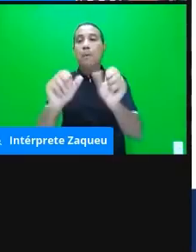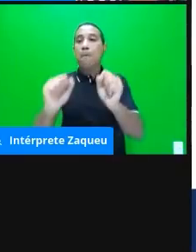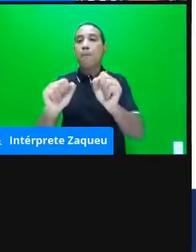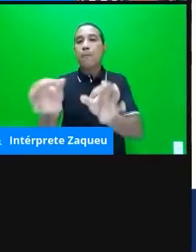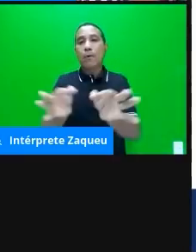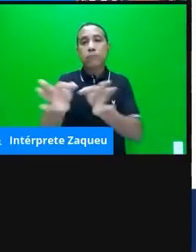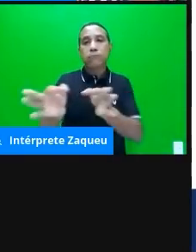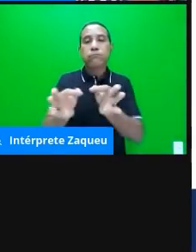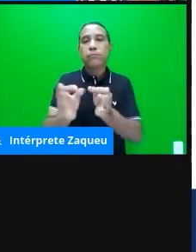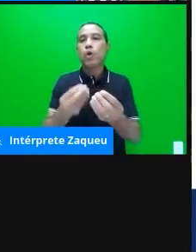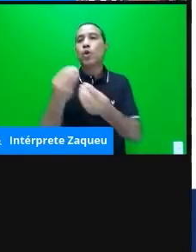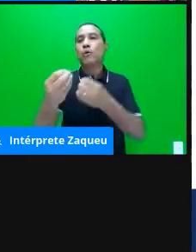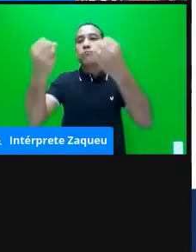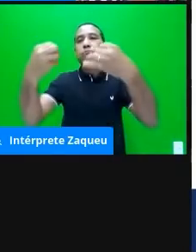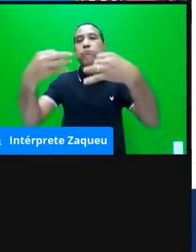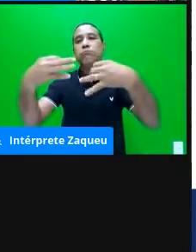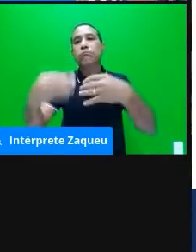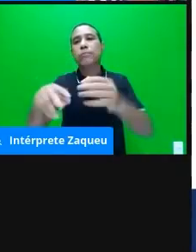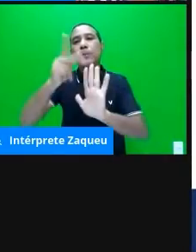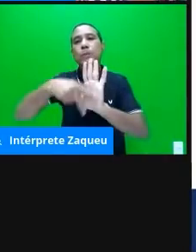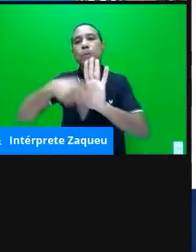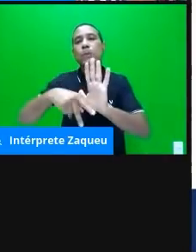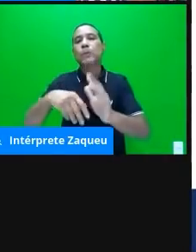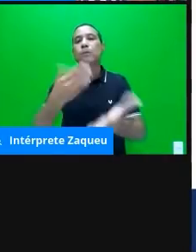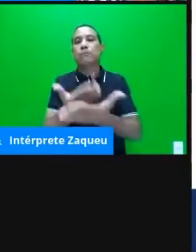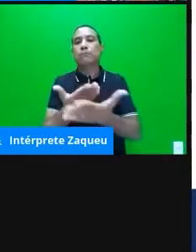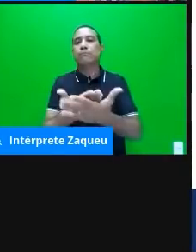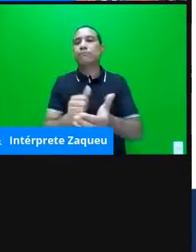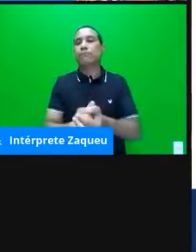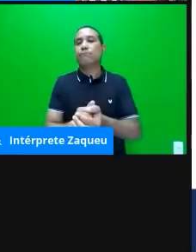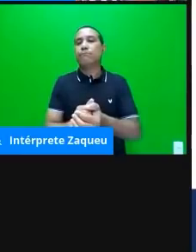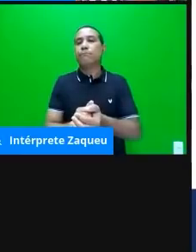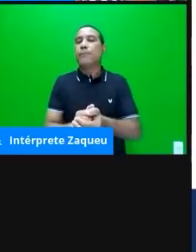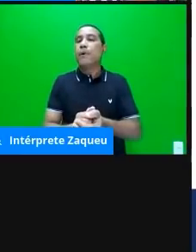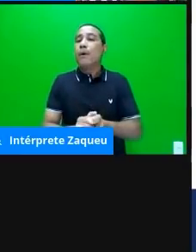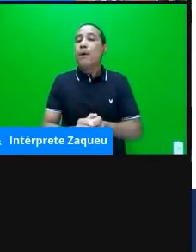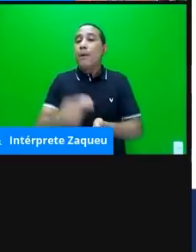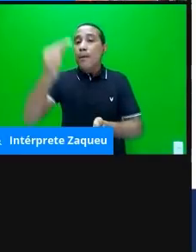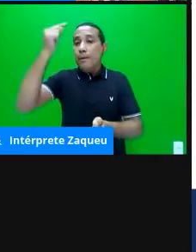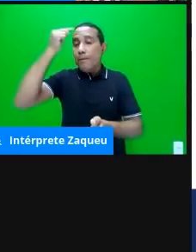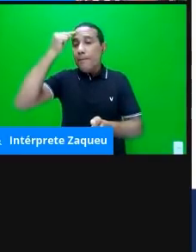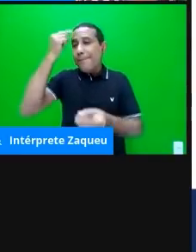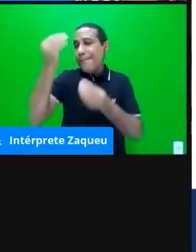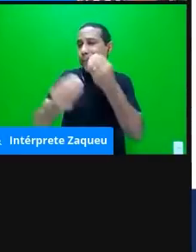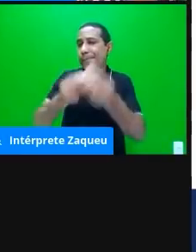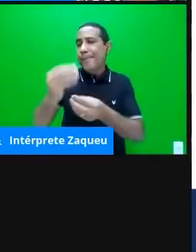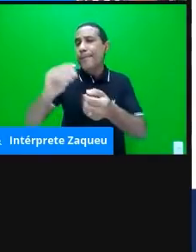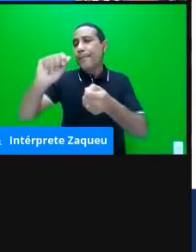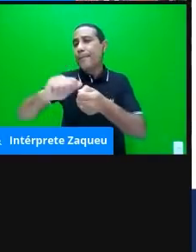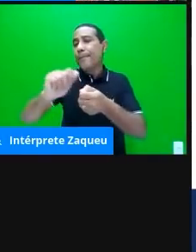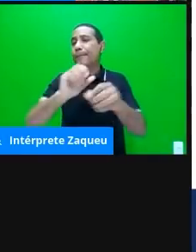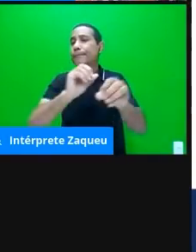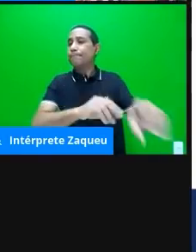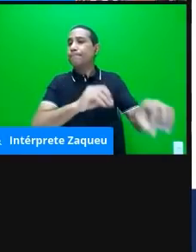estudo. Programe as atividades aulas com intencionalidade, deixe-o iniciado